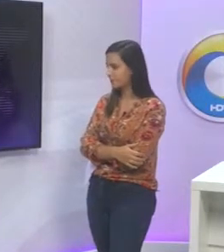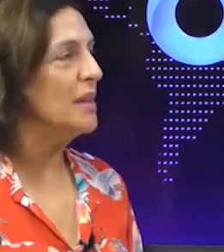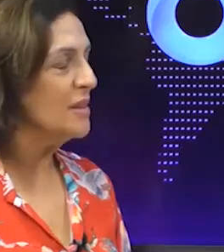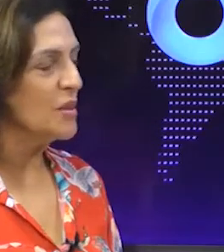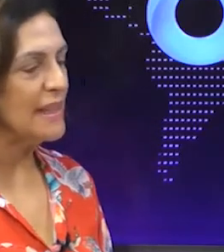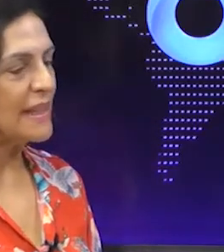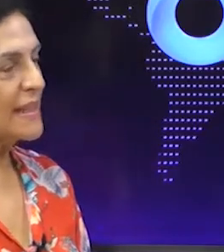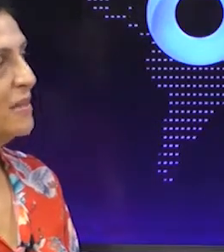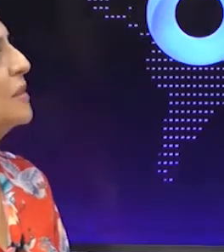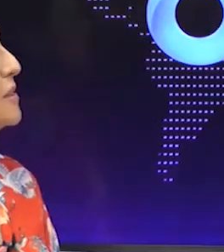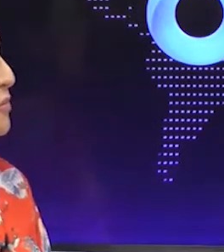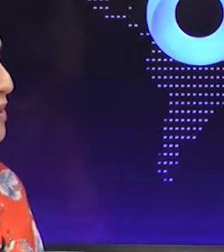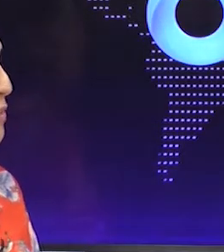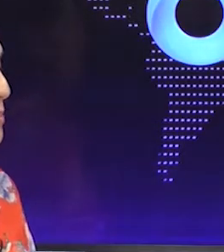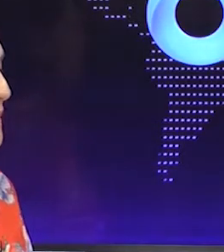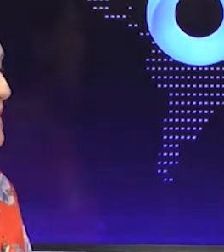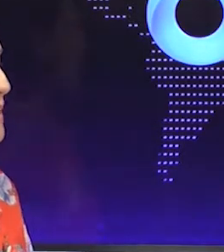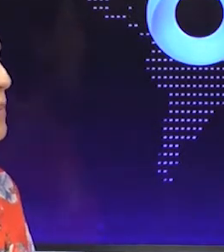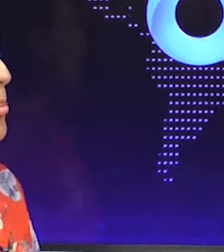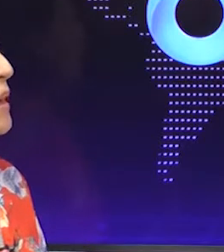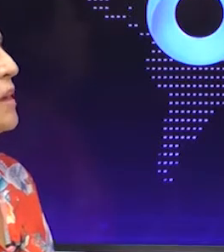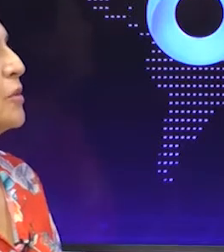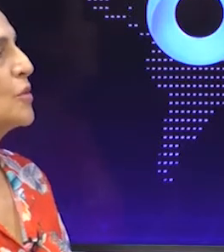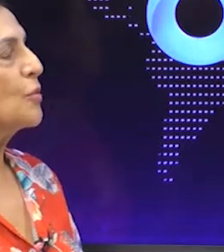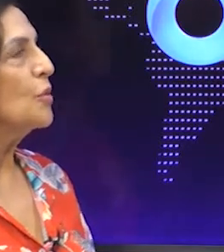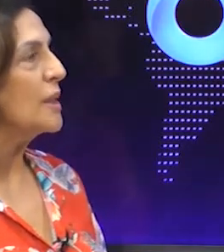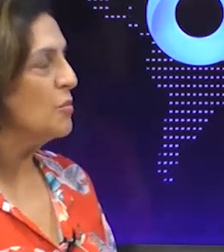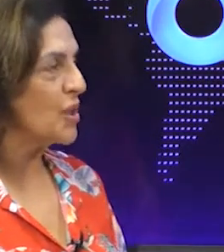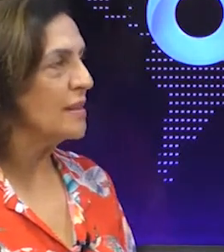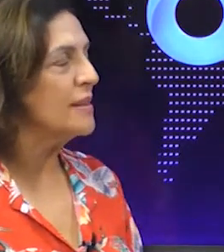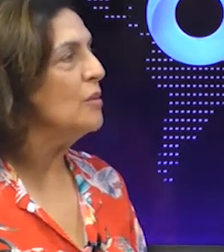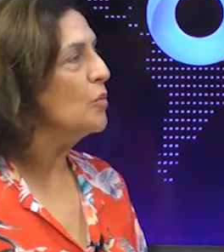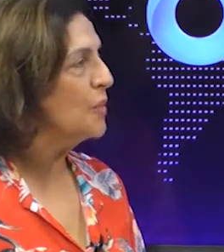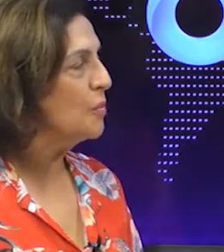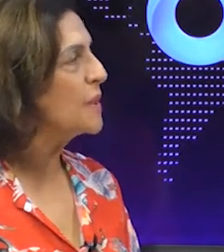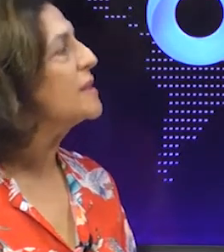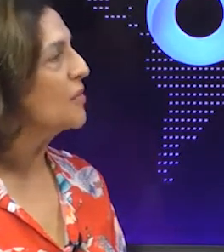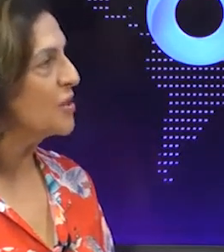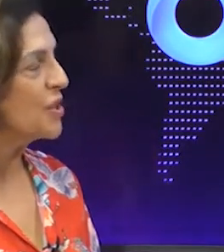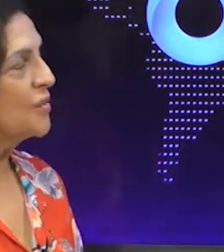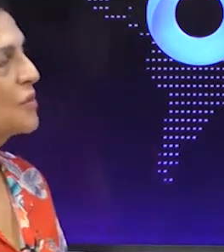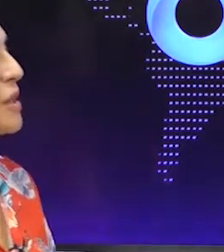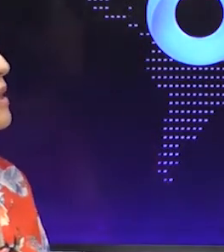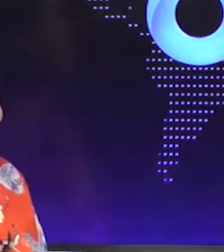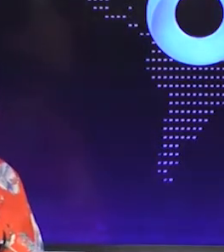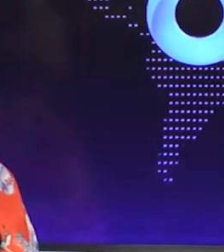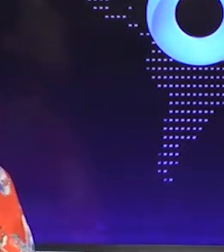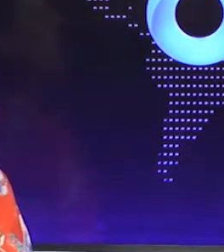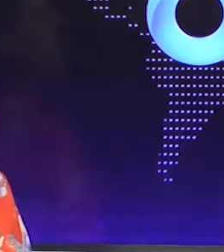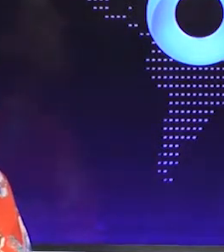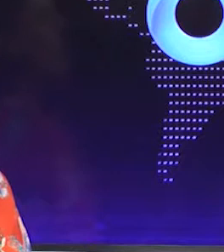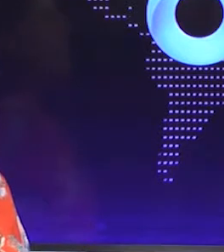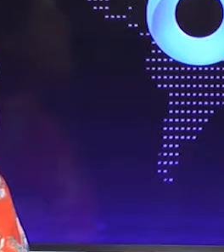trabalhando nessa ação desde o fim do ano passado nós colocamos já cinco mil preservativos é